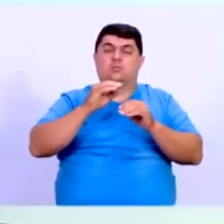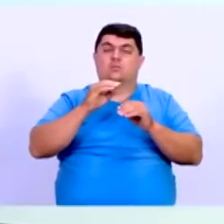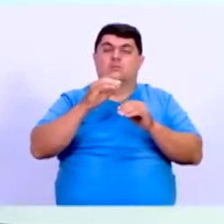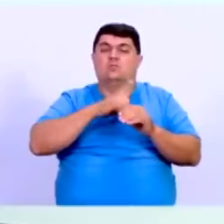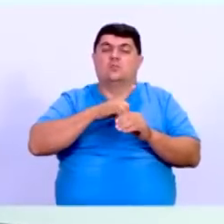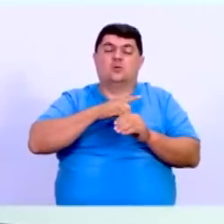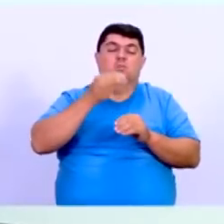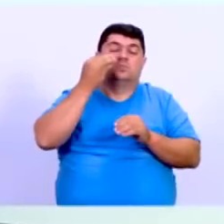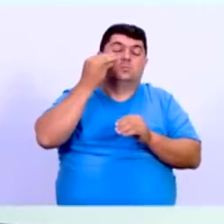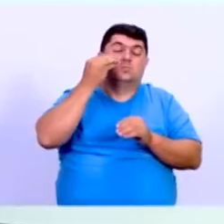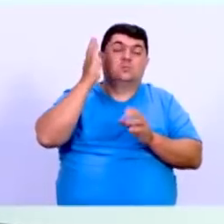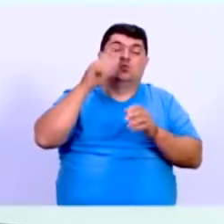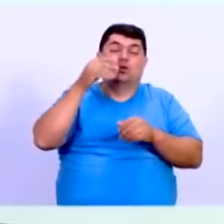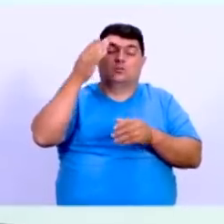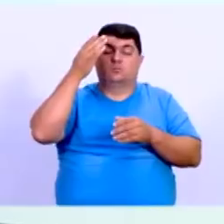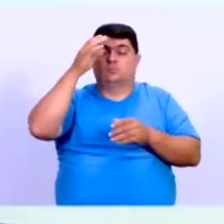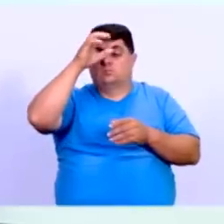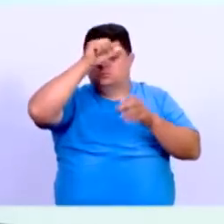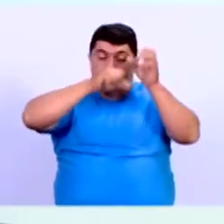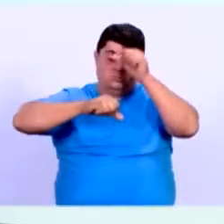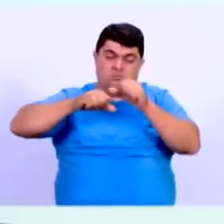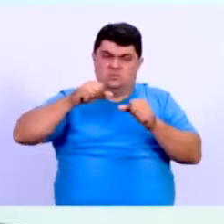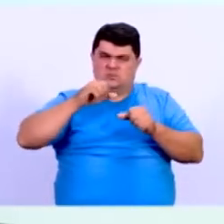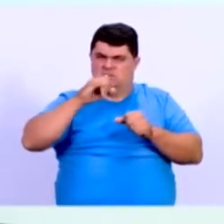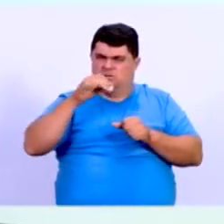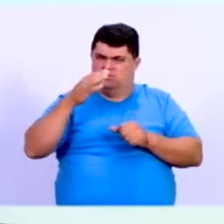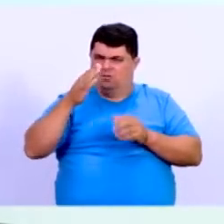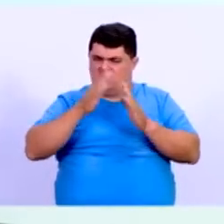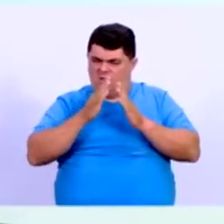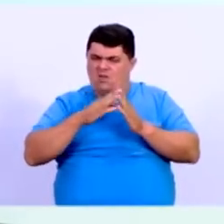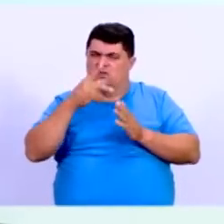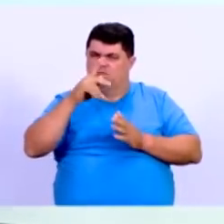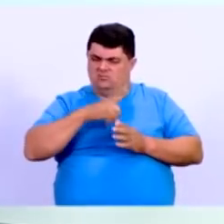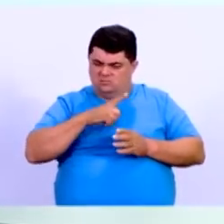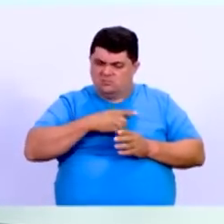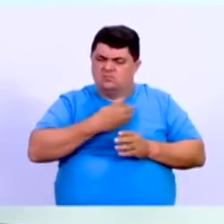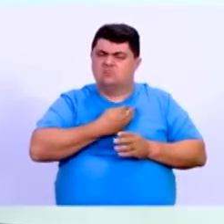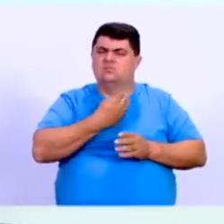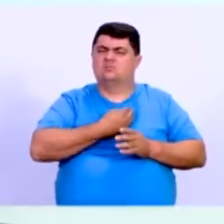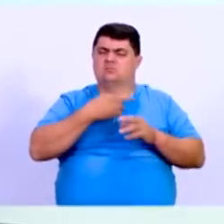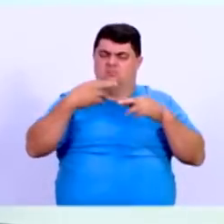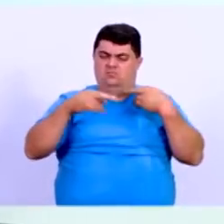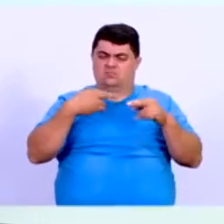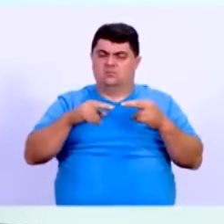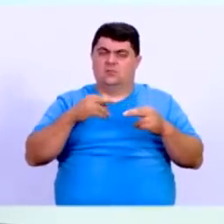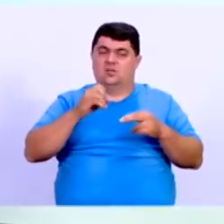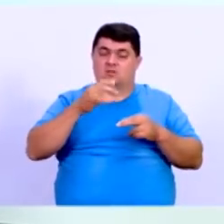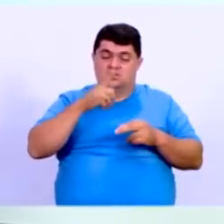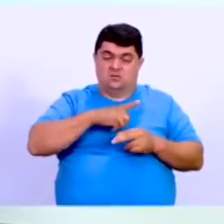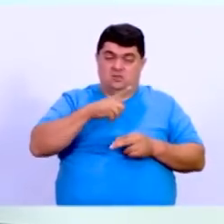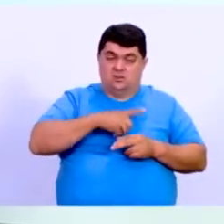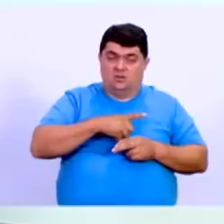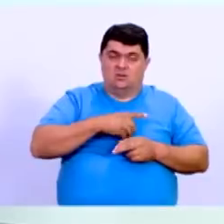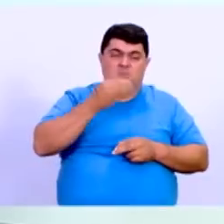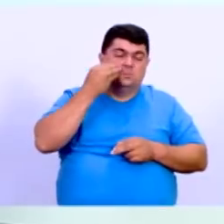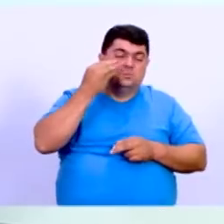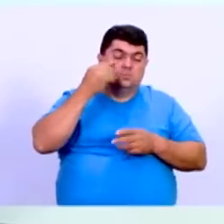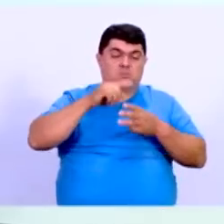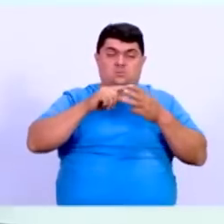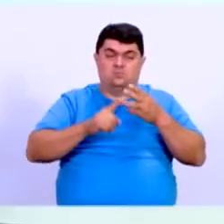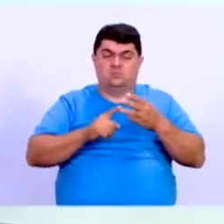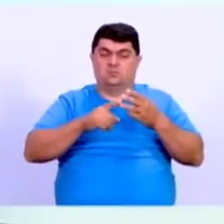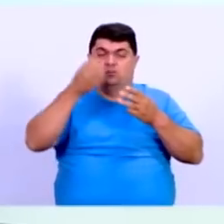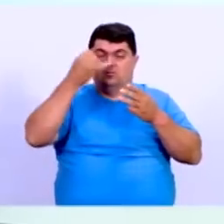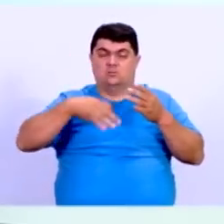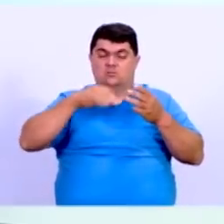acordo com o que nós aprendemos aqui. Será que na tua residência tem alguma situação de rede de computador? Se tiver, você vai dar o exemplo, 3 exemplos,